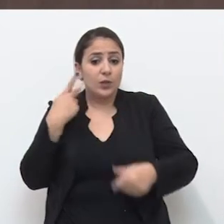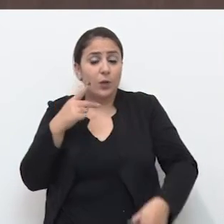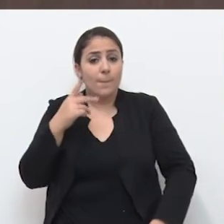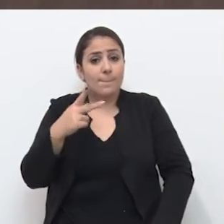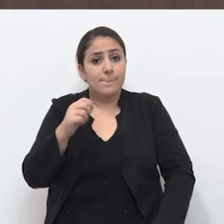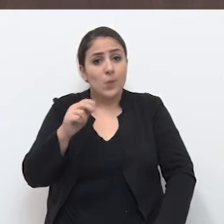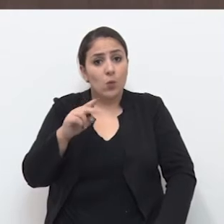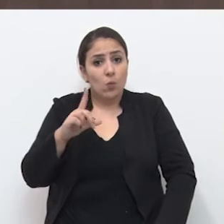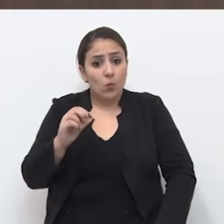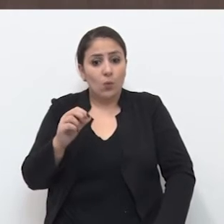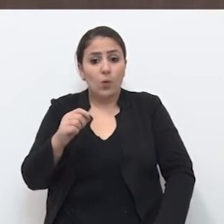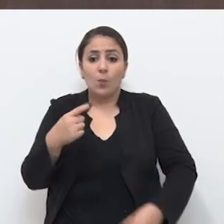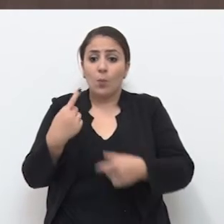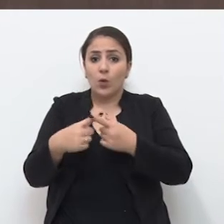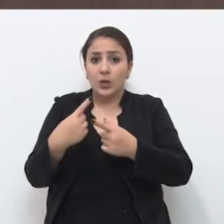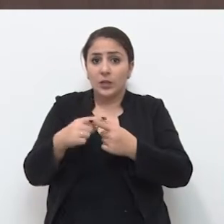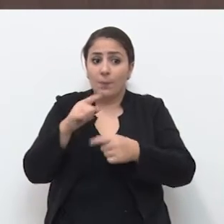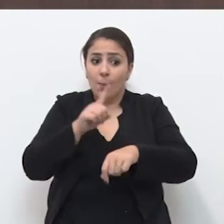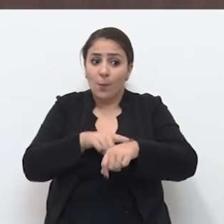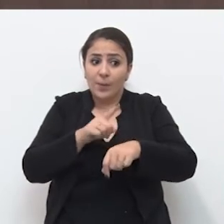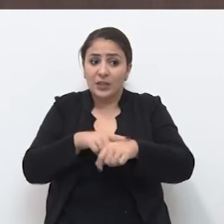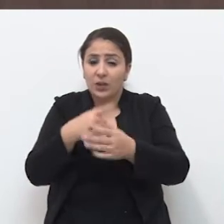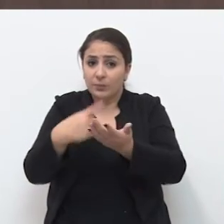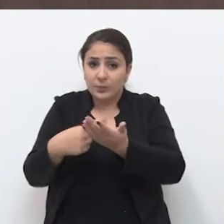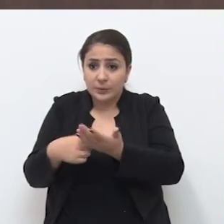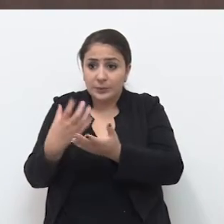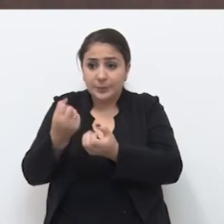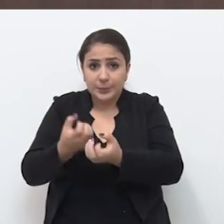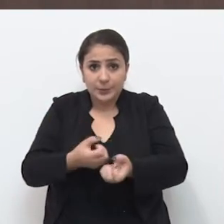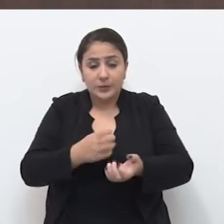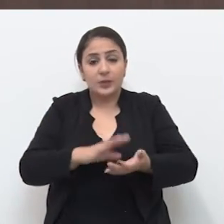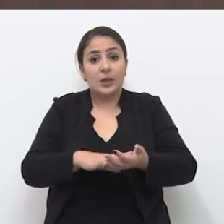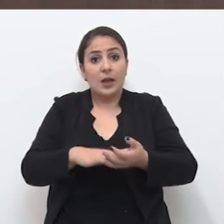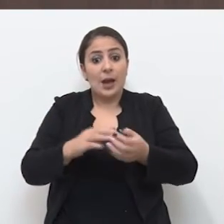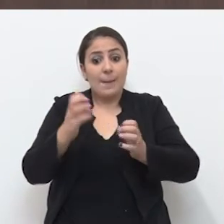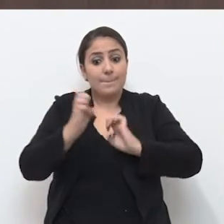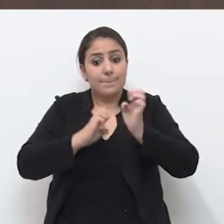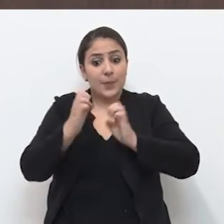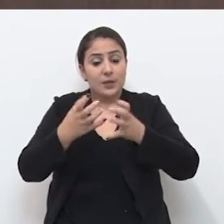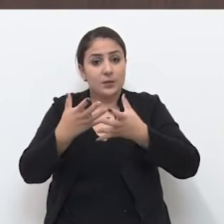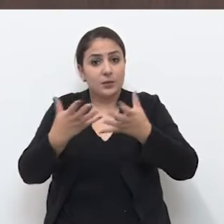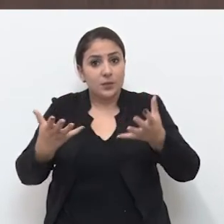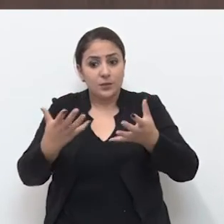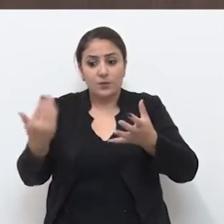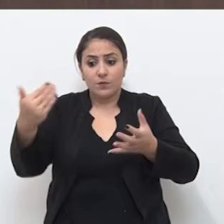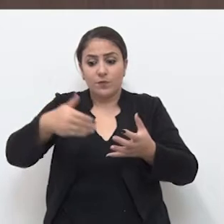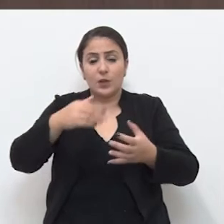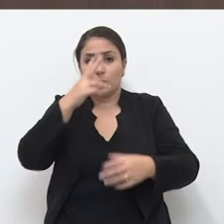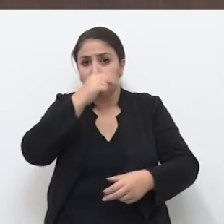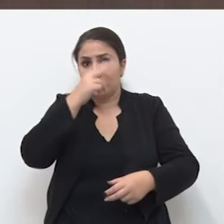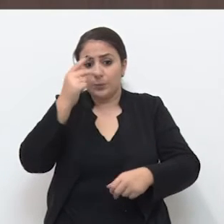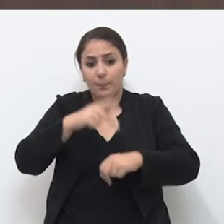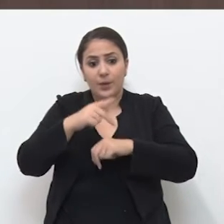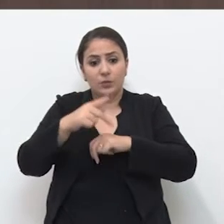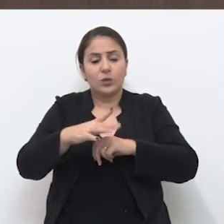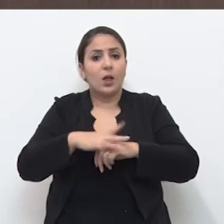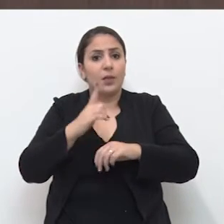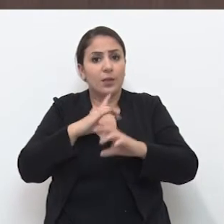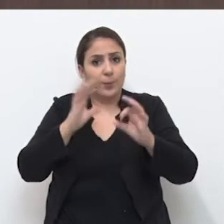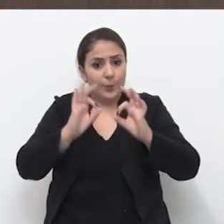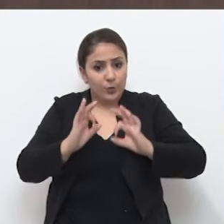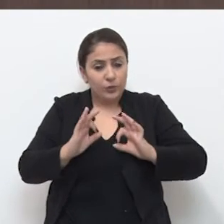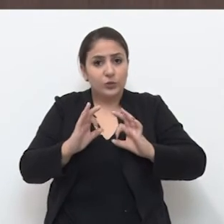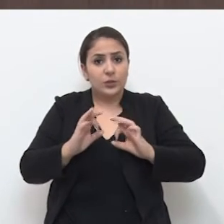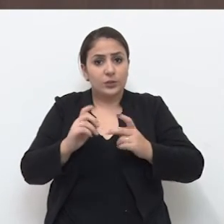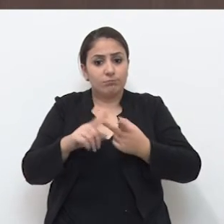foi um acerto, porque naquele momento uma empresa daquela magnitude se apresenta no município de Passo Fundo com um